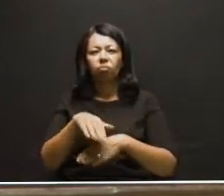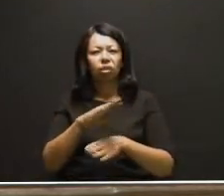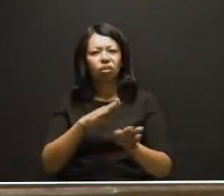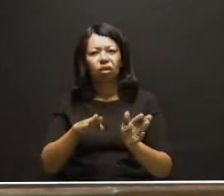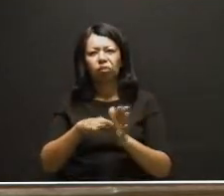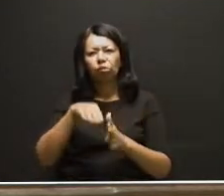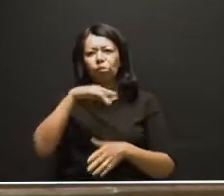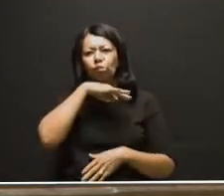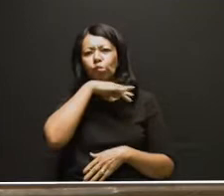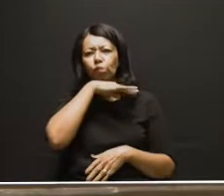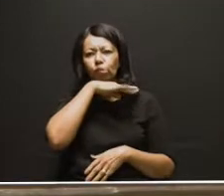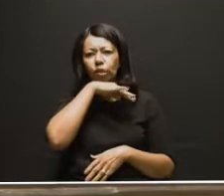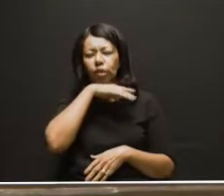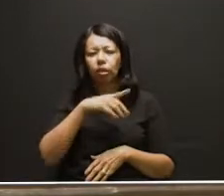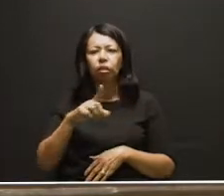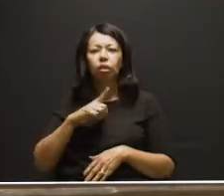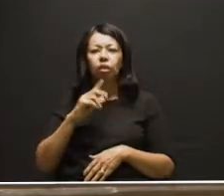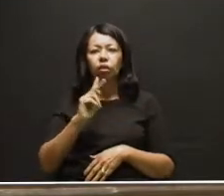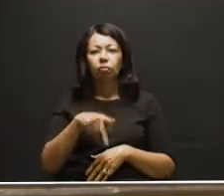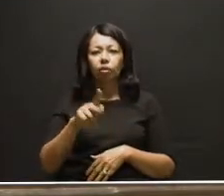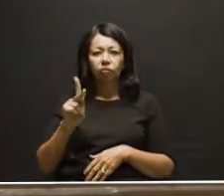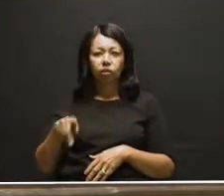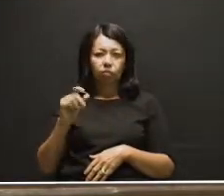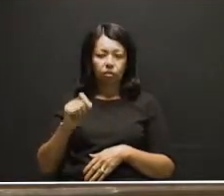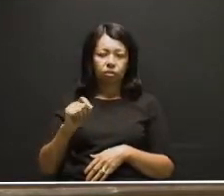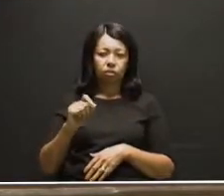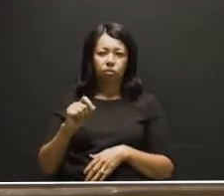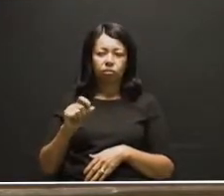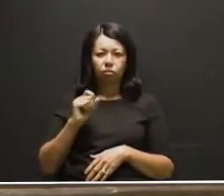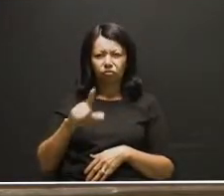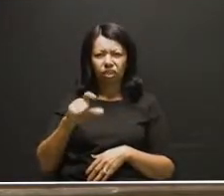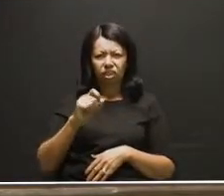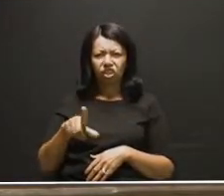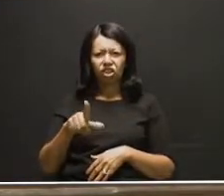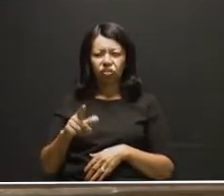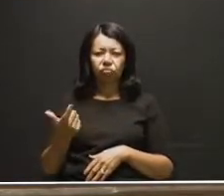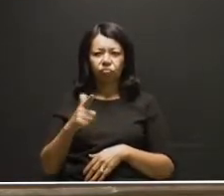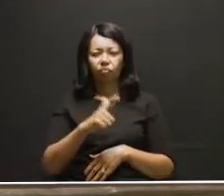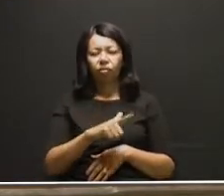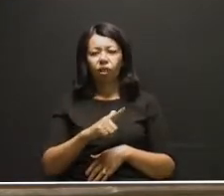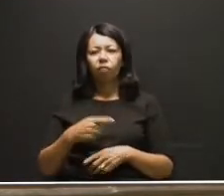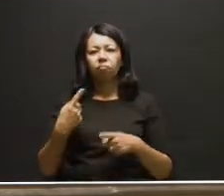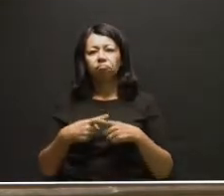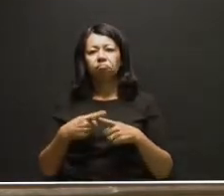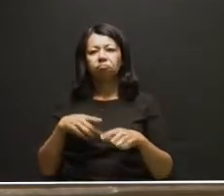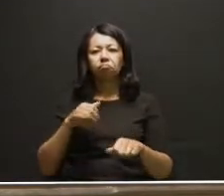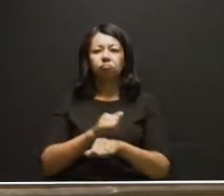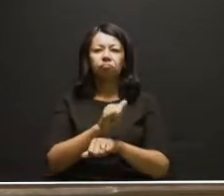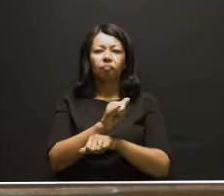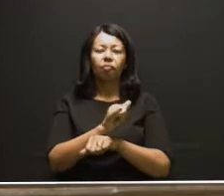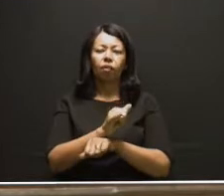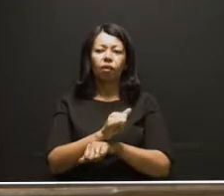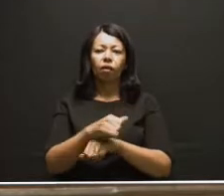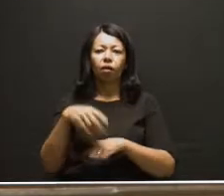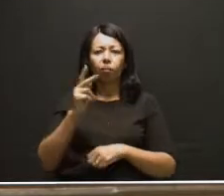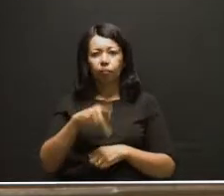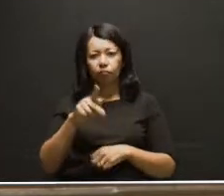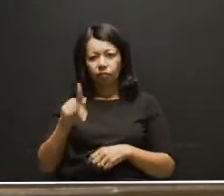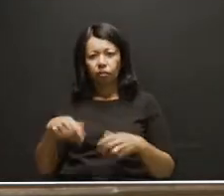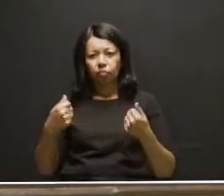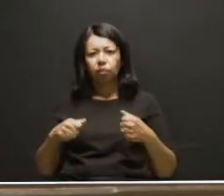ruim pelo que professores que são xingados na rede e fazer quebra galho porque falta professor nós temos que ter uma dedicação